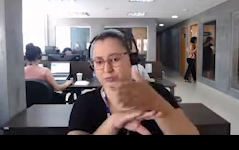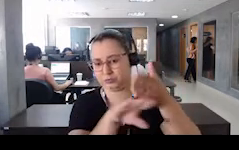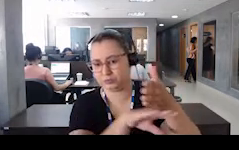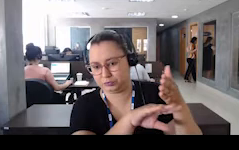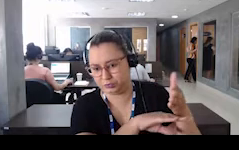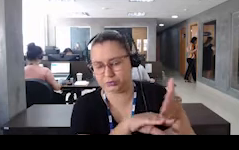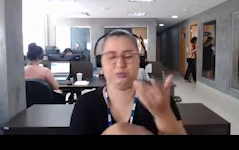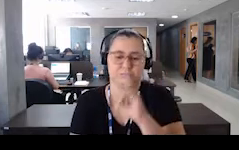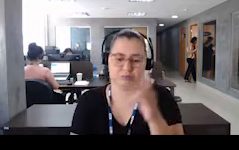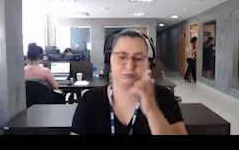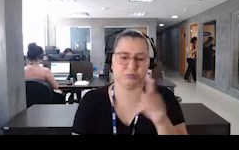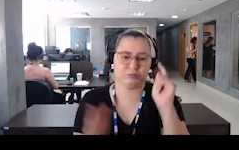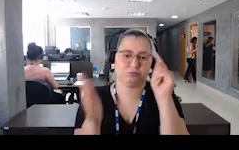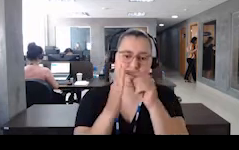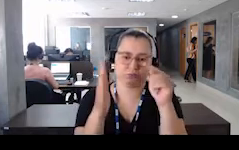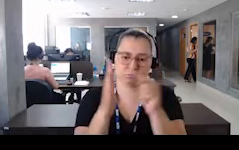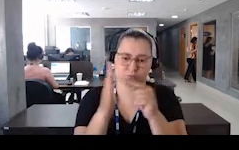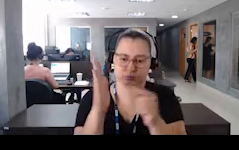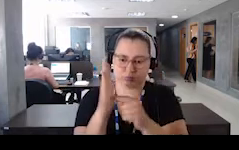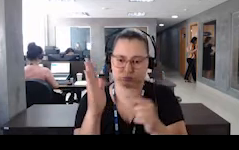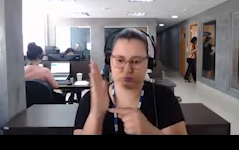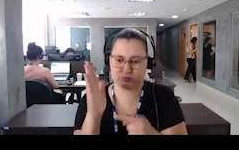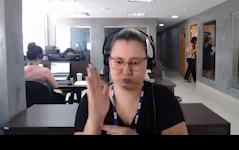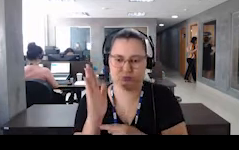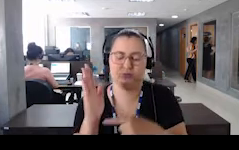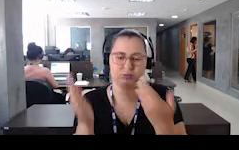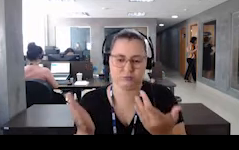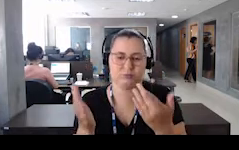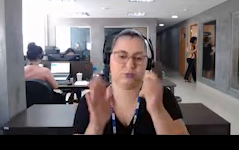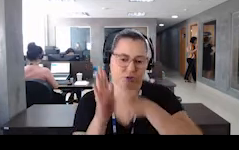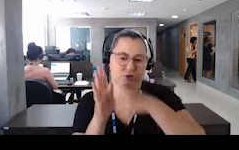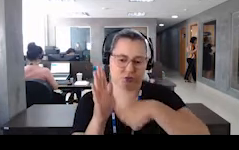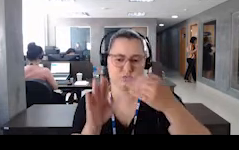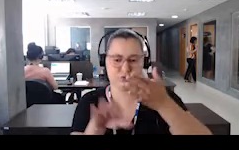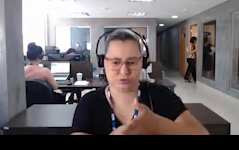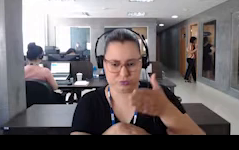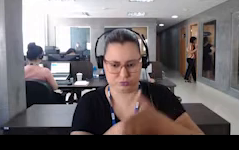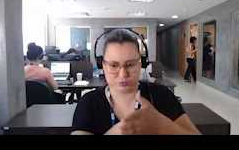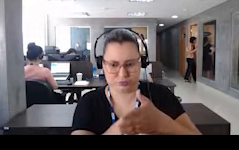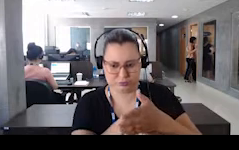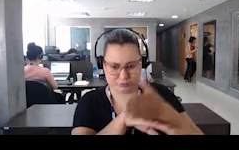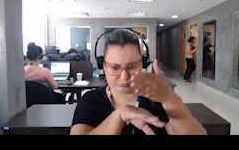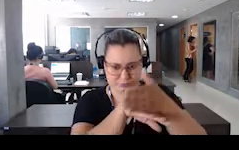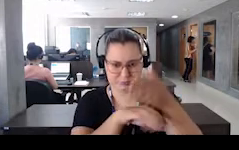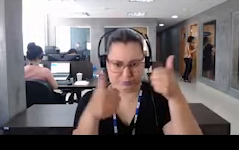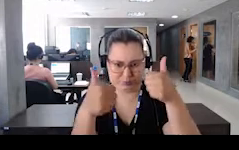for chegando aí, é importante que vocês façam esse registro, tá bom?